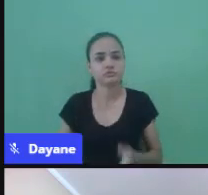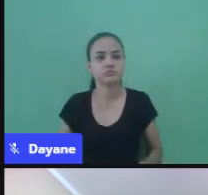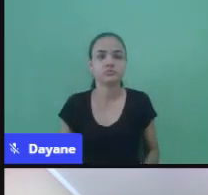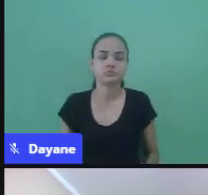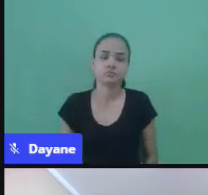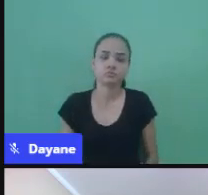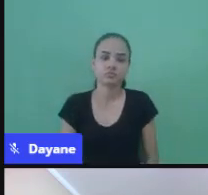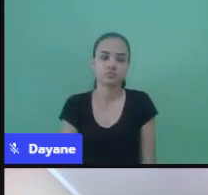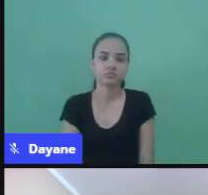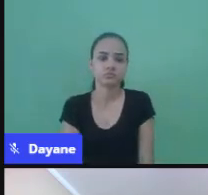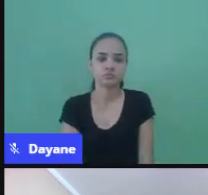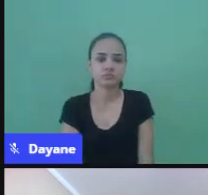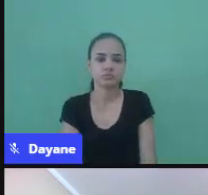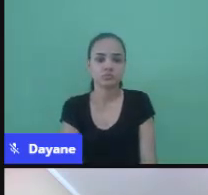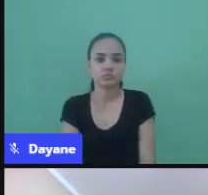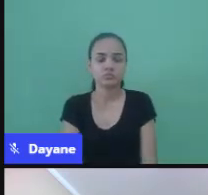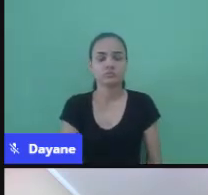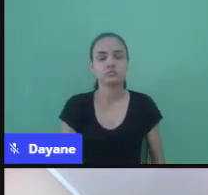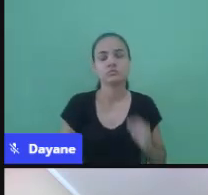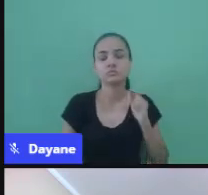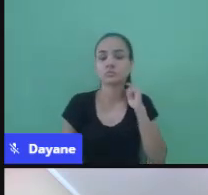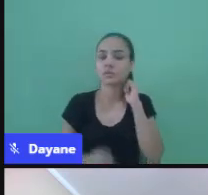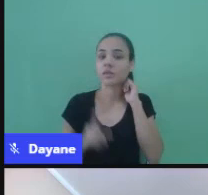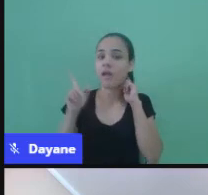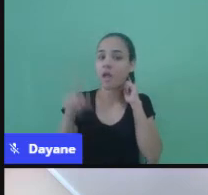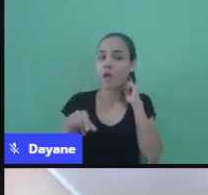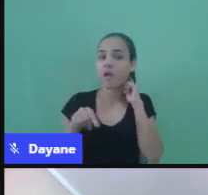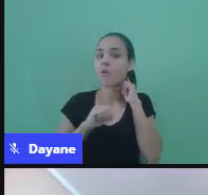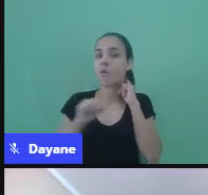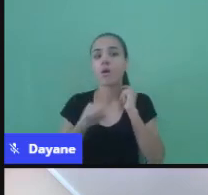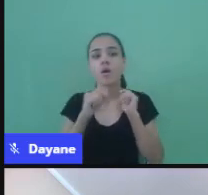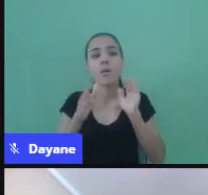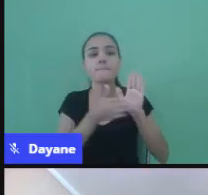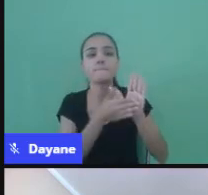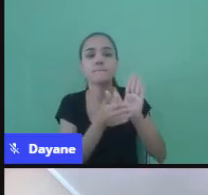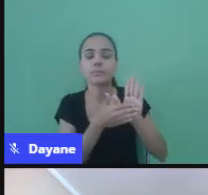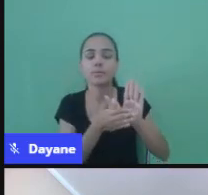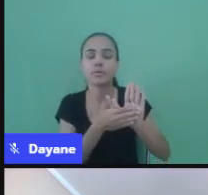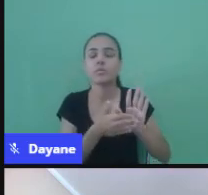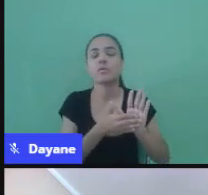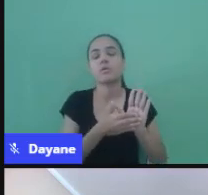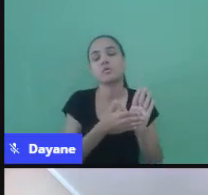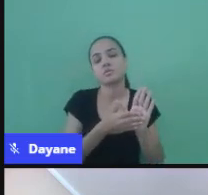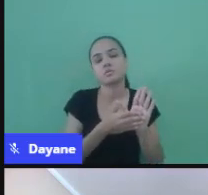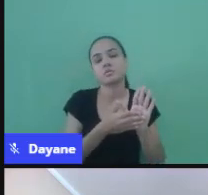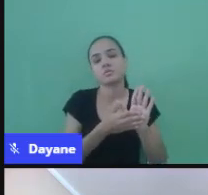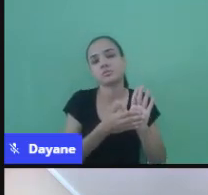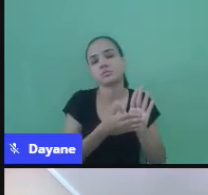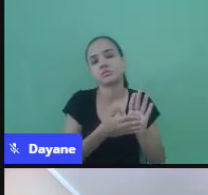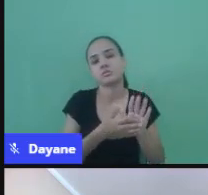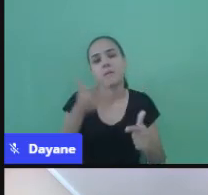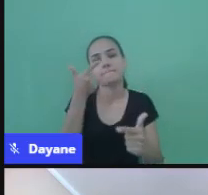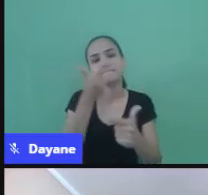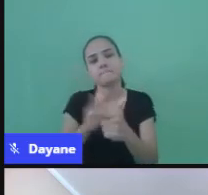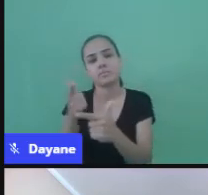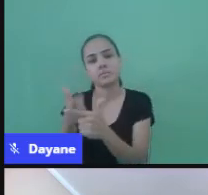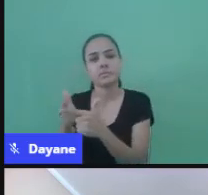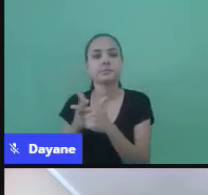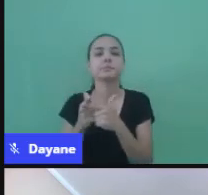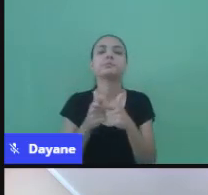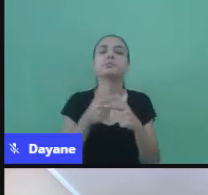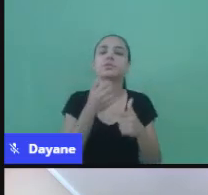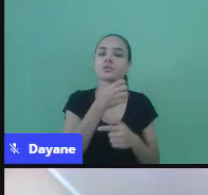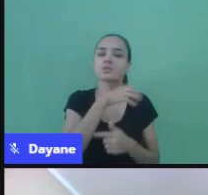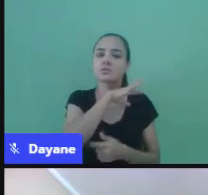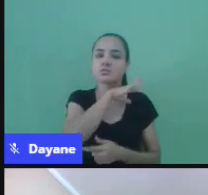Que é uma proposta de trazer a problemática da questão, né, dos animais atravessando as rodovias. E aí a gente, além